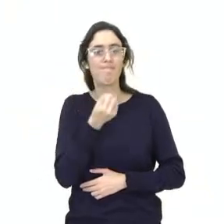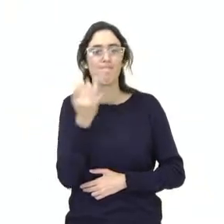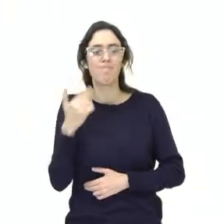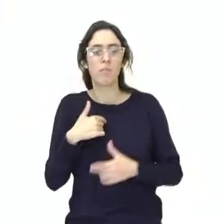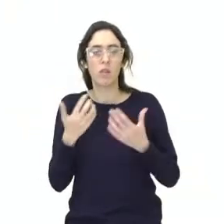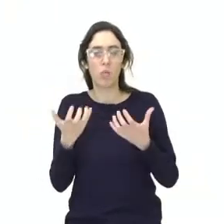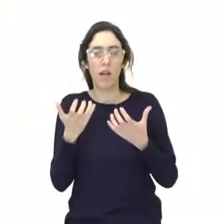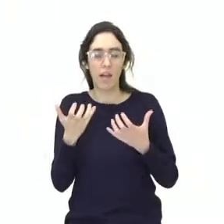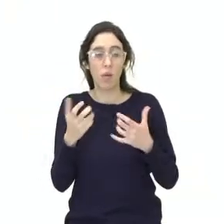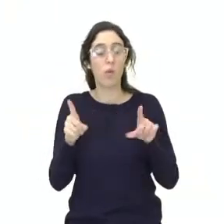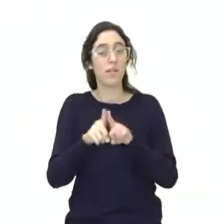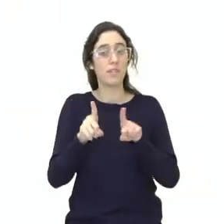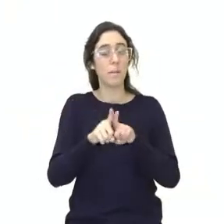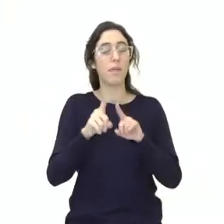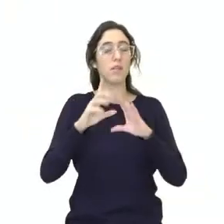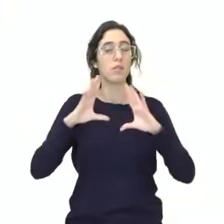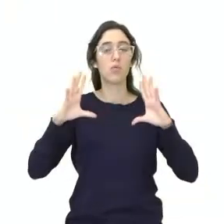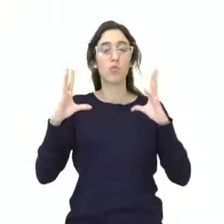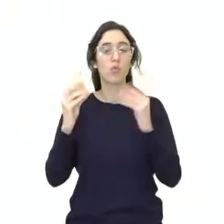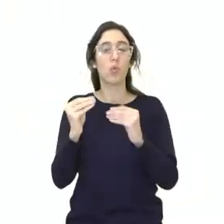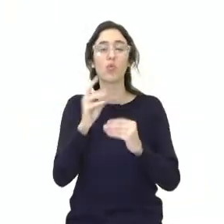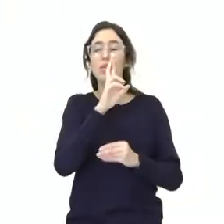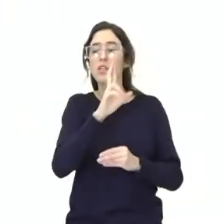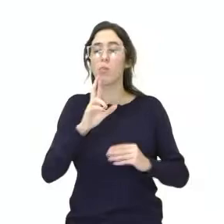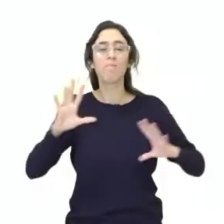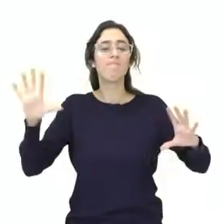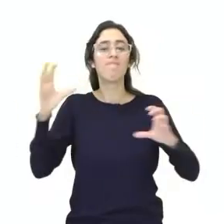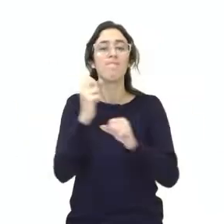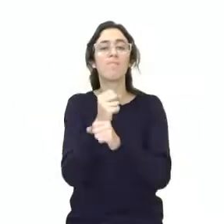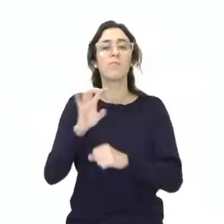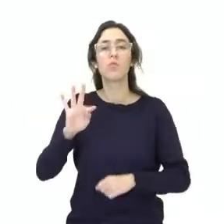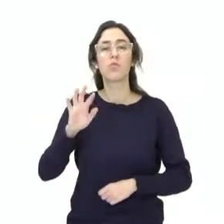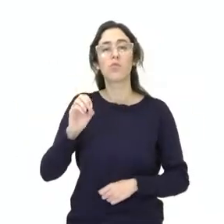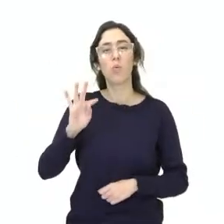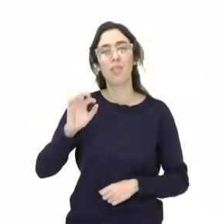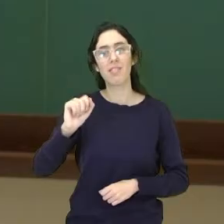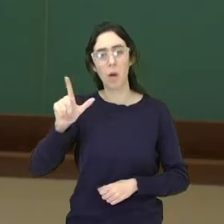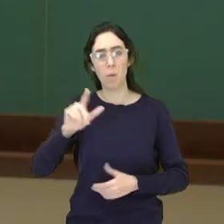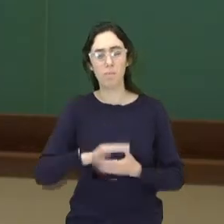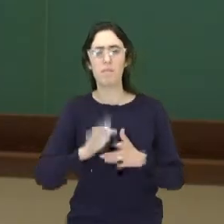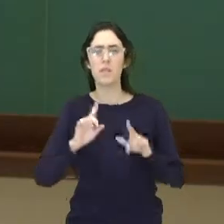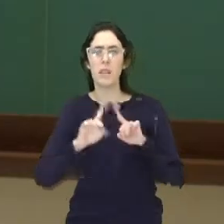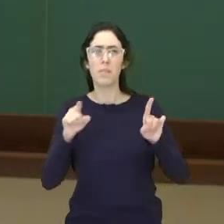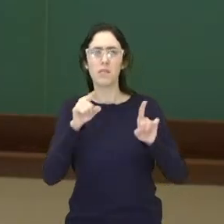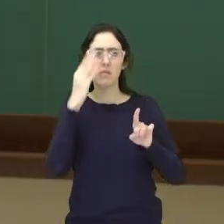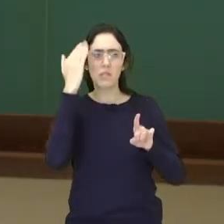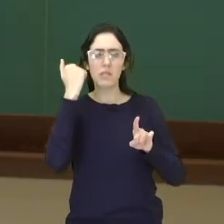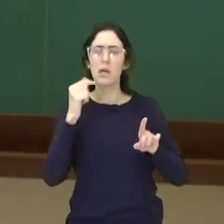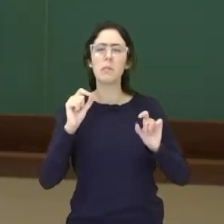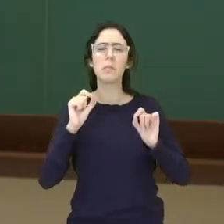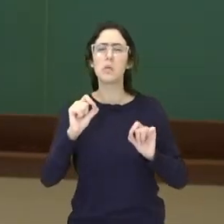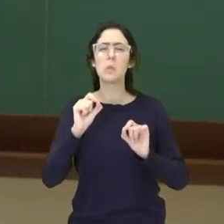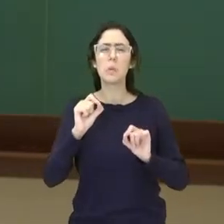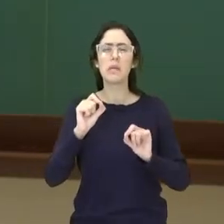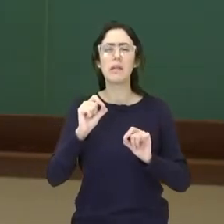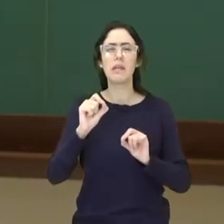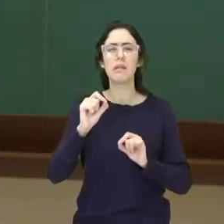de espaço amostral. Mas você sabe o que é um evento aleatório certo e um evento